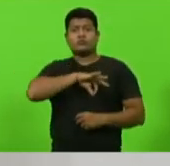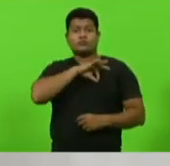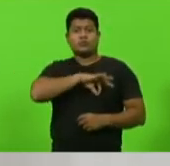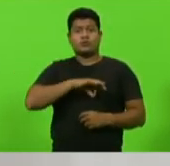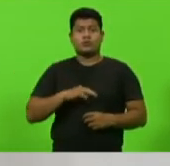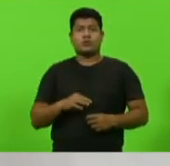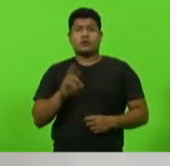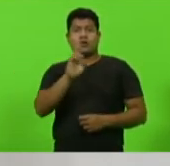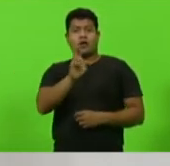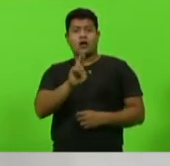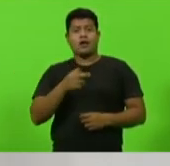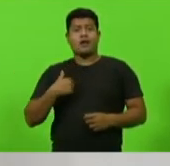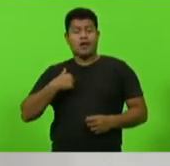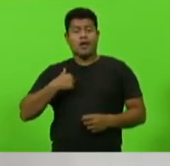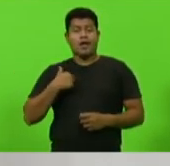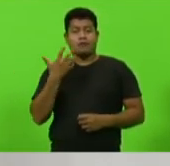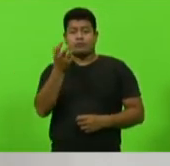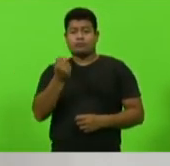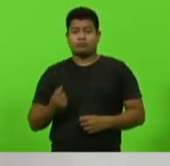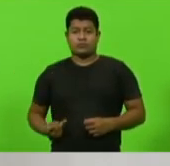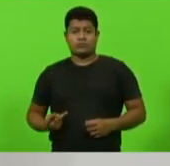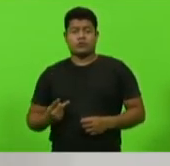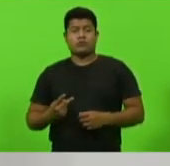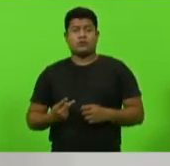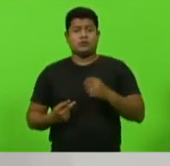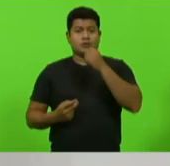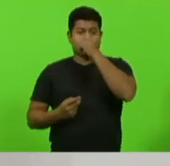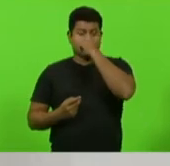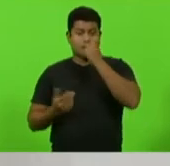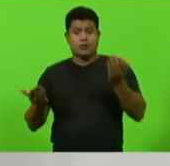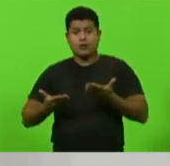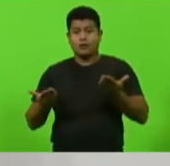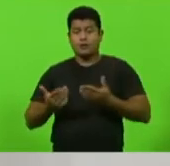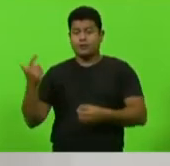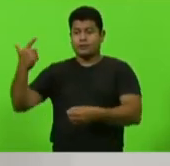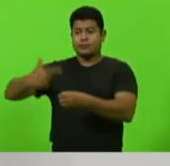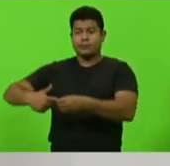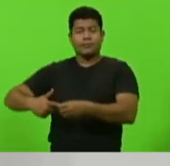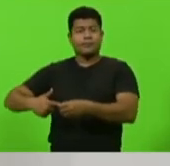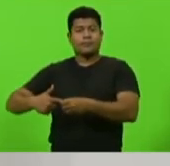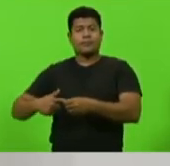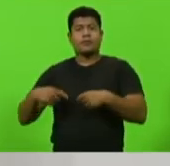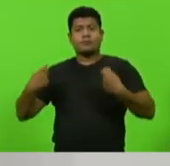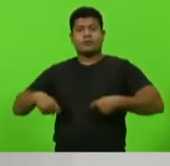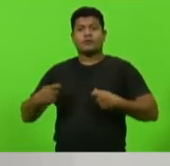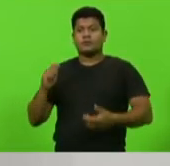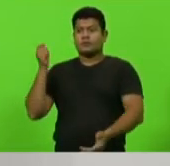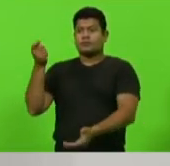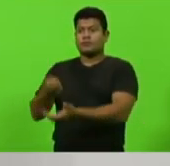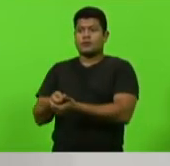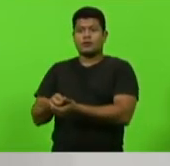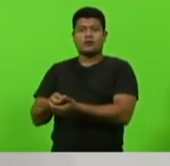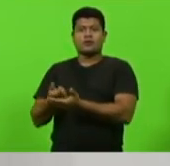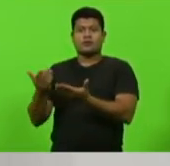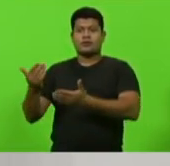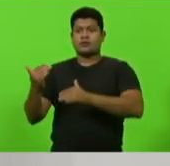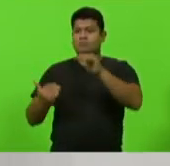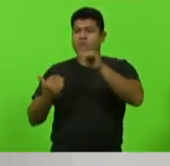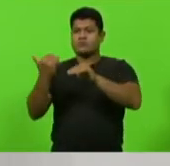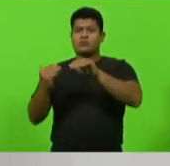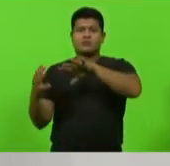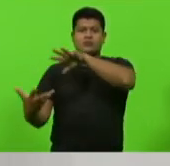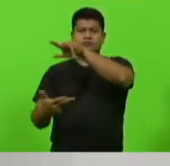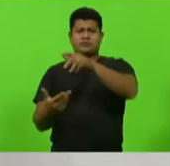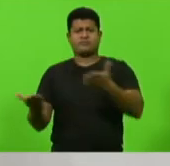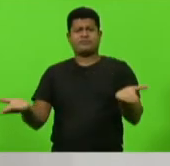não ganho em dólar. Agora eu vou abastecer o meu carro, eu tenho que pagar o preço internacional, lá, aquele preço de paridade internacional. Por